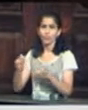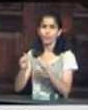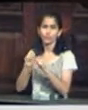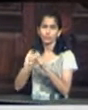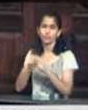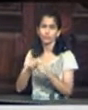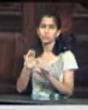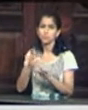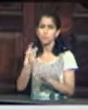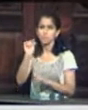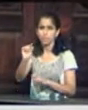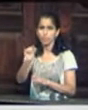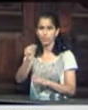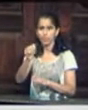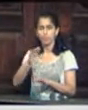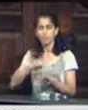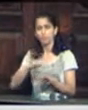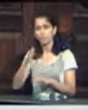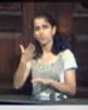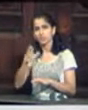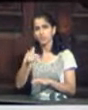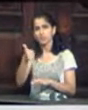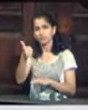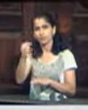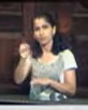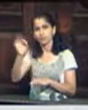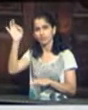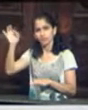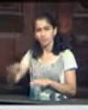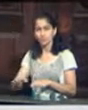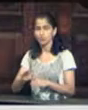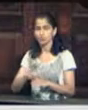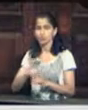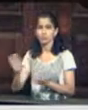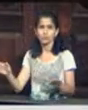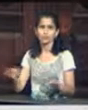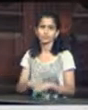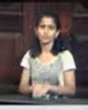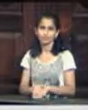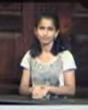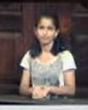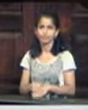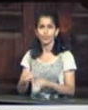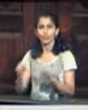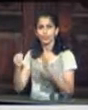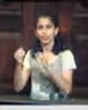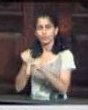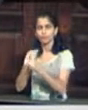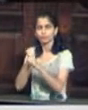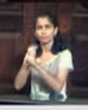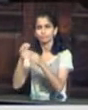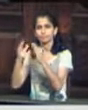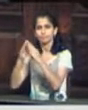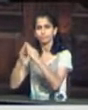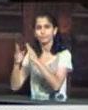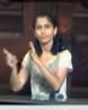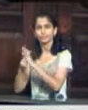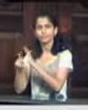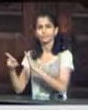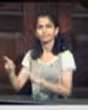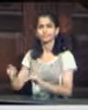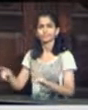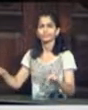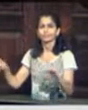pouco mais de 10% desse orçamento destinado à construção das casas populares. E, por último, eu quero também